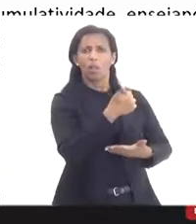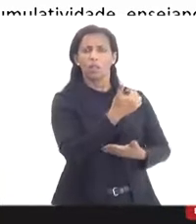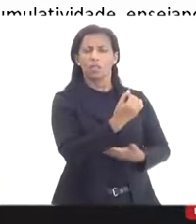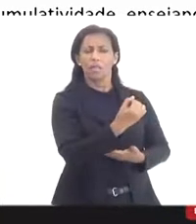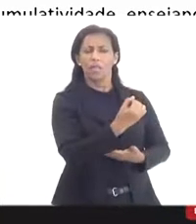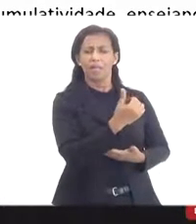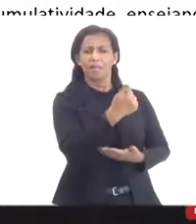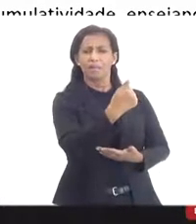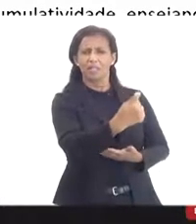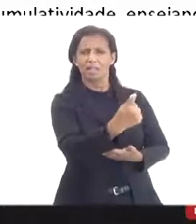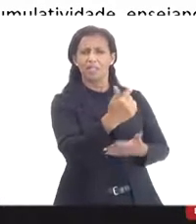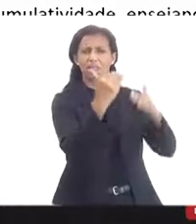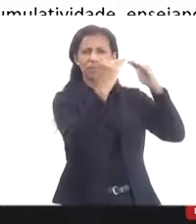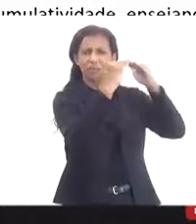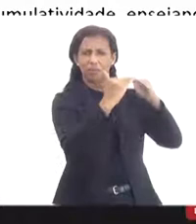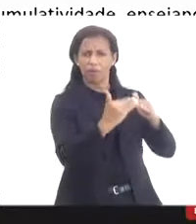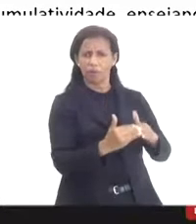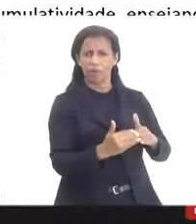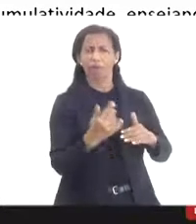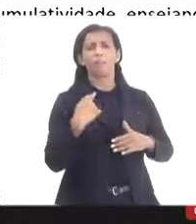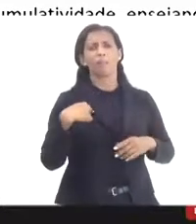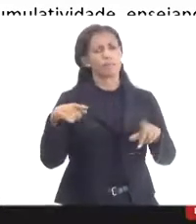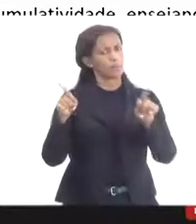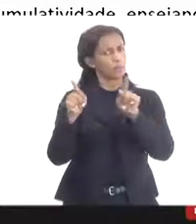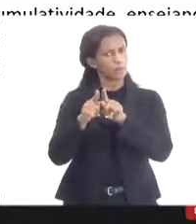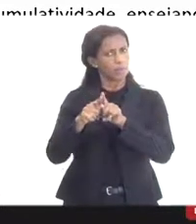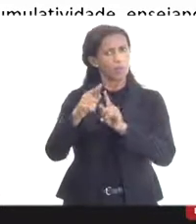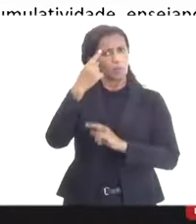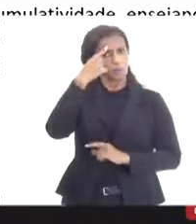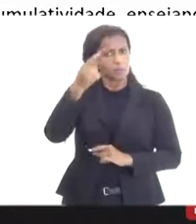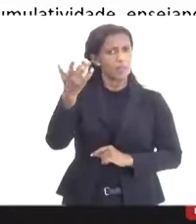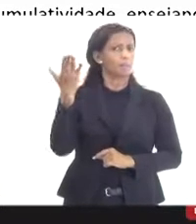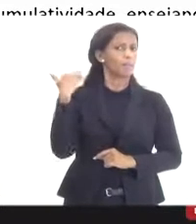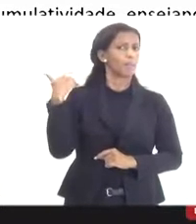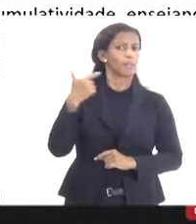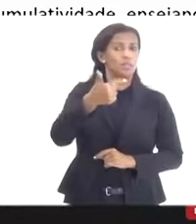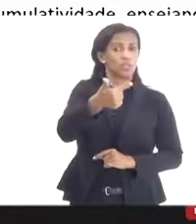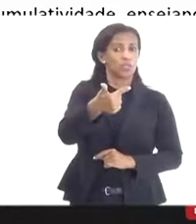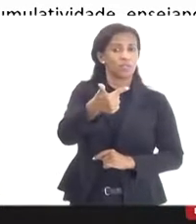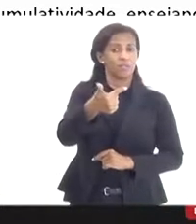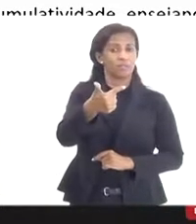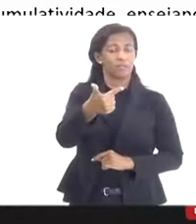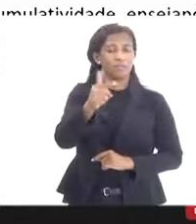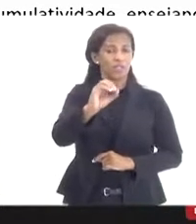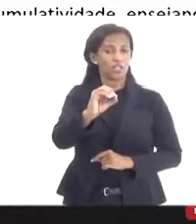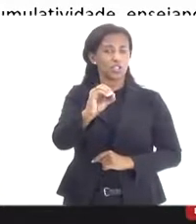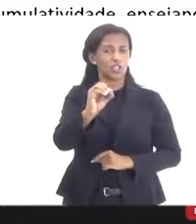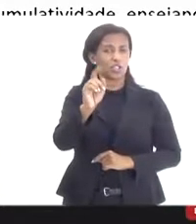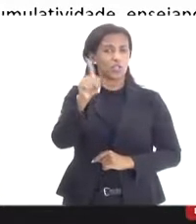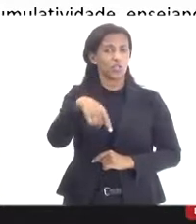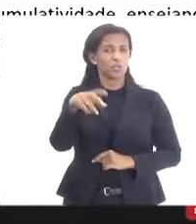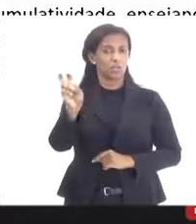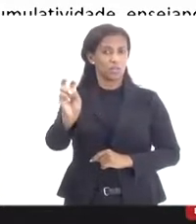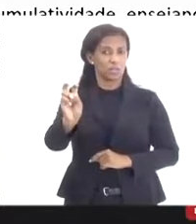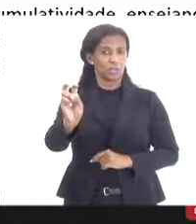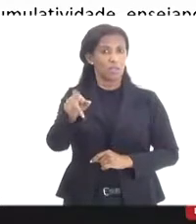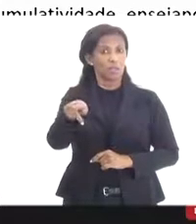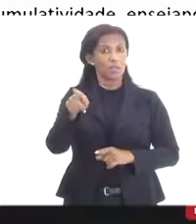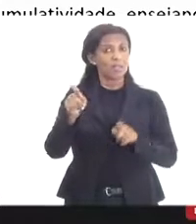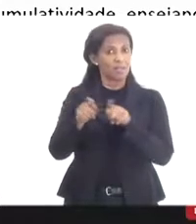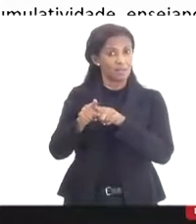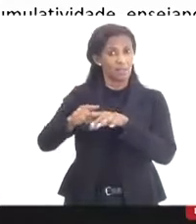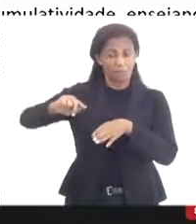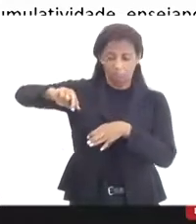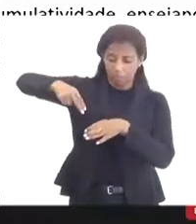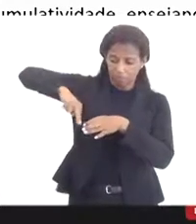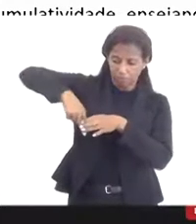17ª favorável, mas eu trago também um fresco da semana passada, de dia 20/5, sobre surfreate, que é fluido de perfuração,